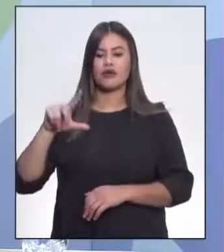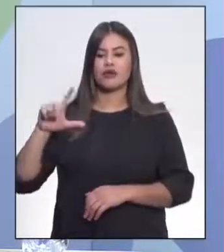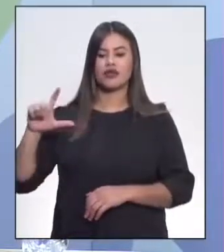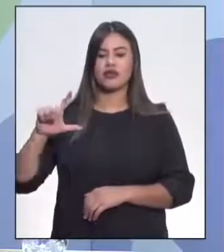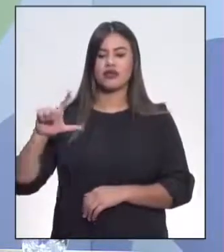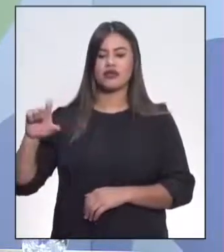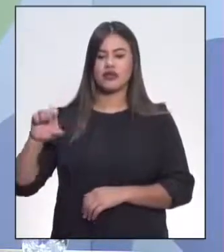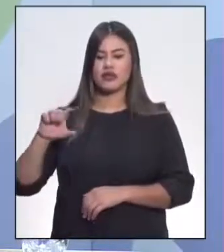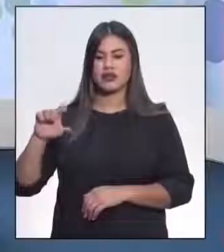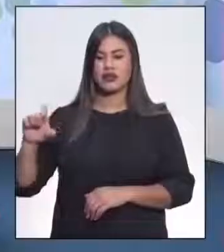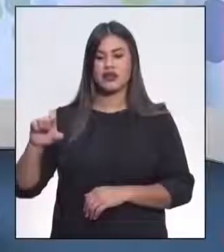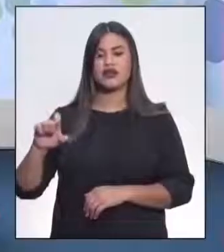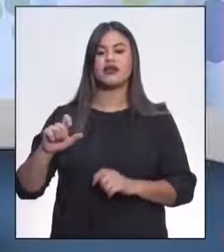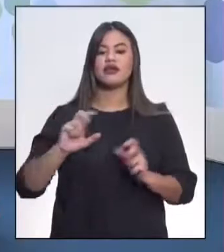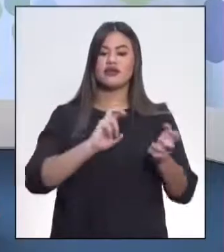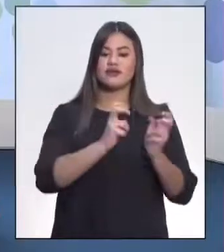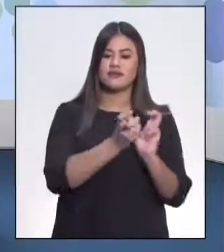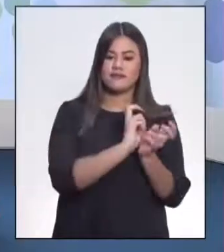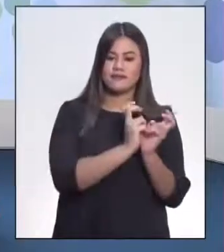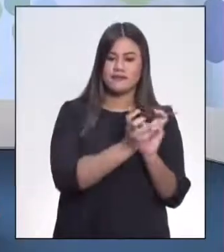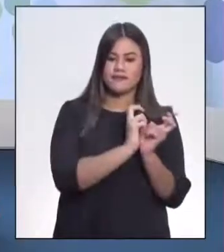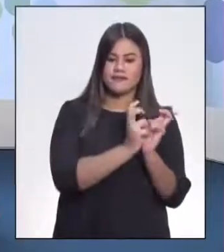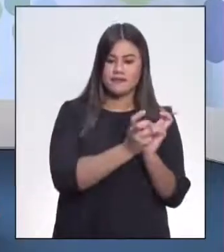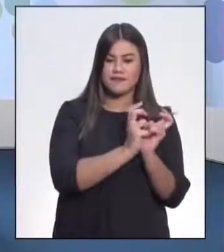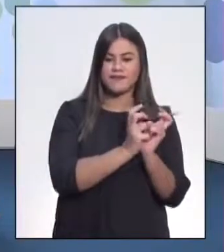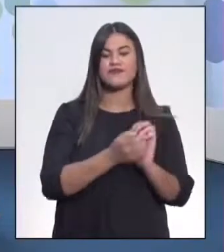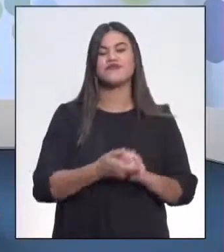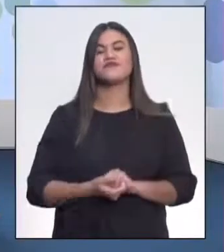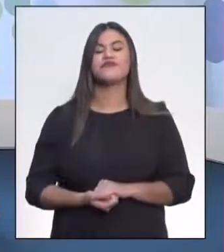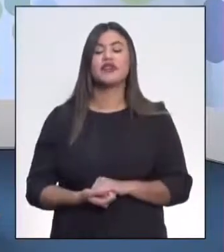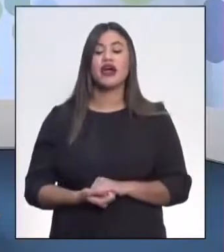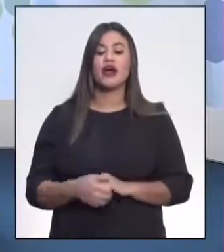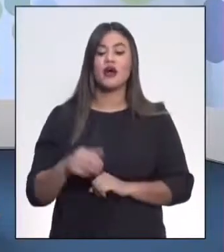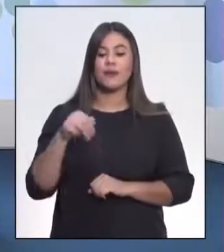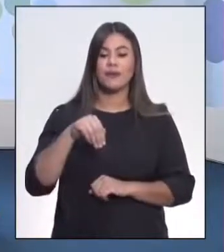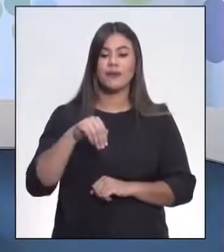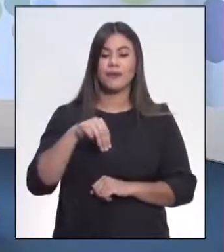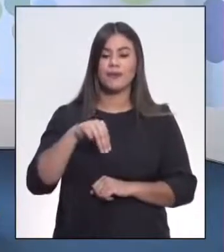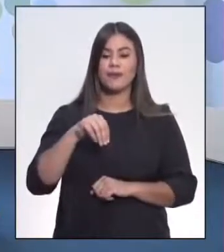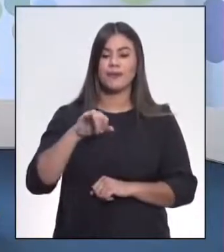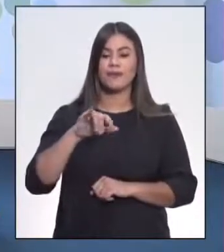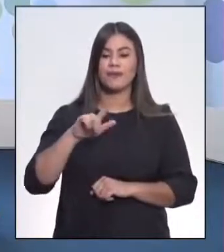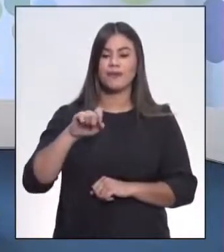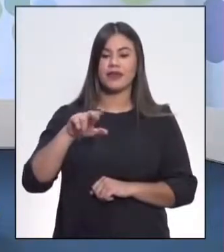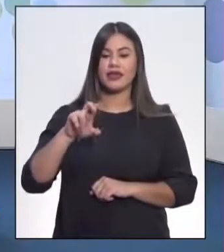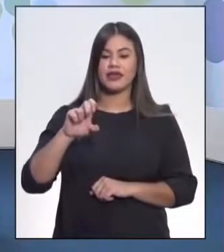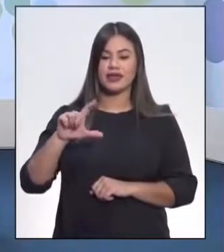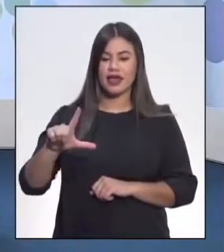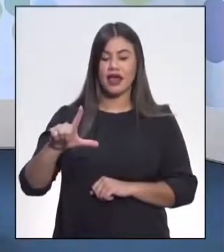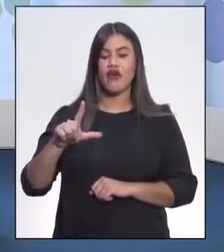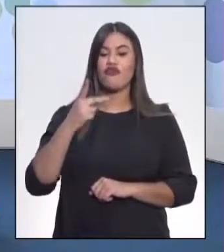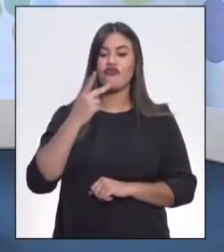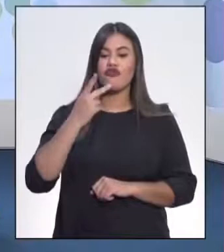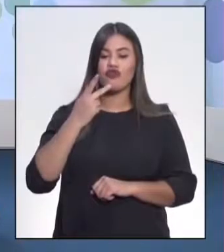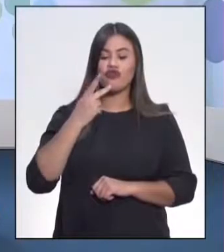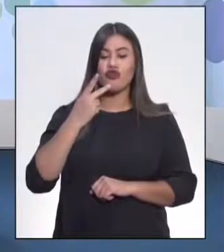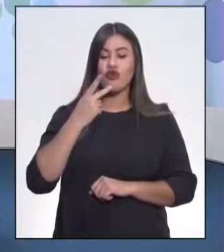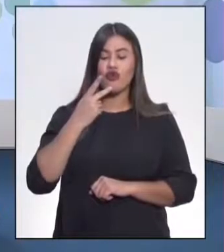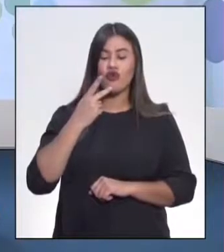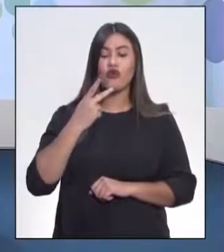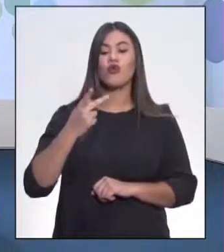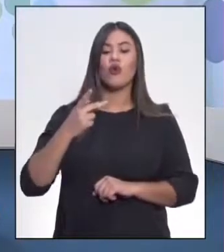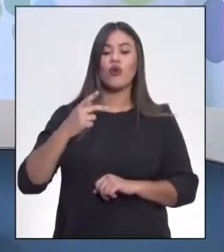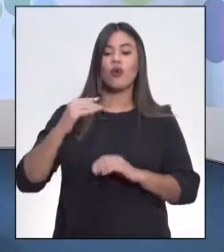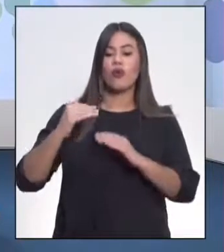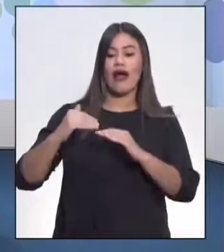E o Miguel falou que o plano é alto, né? Os planos são altos. A Maria Elisa falou que é muito rápido o tempo da